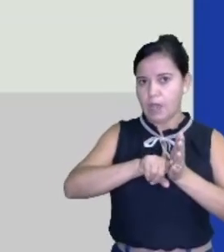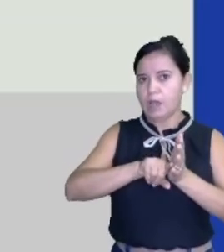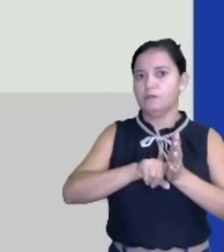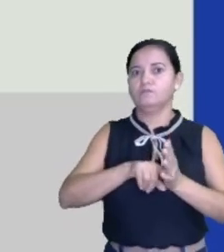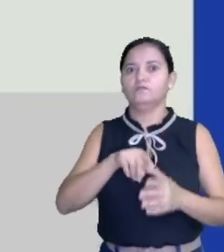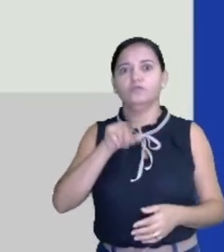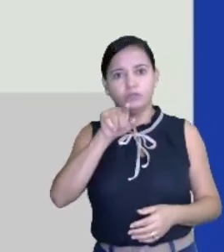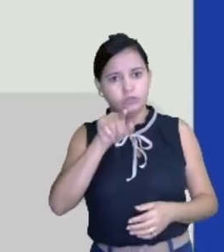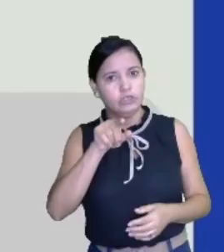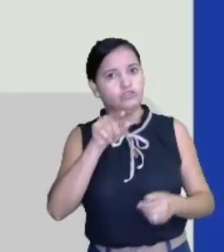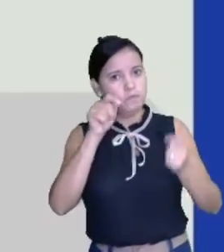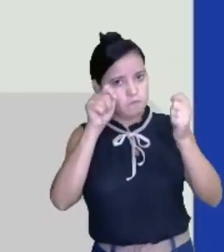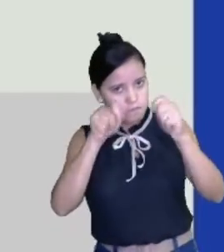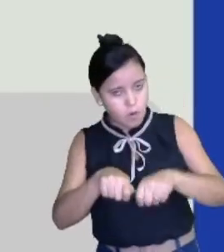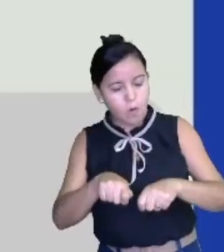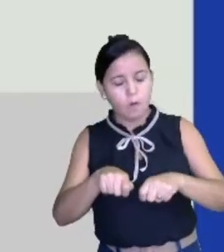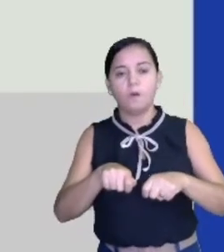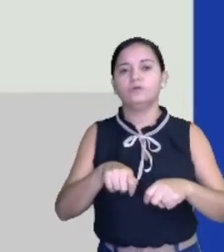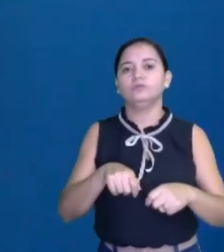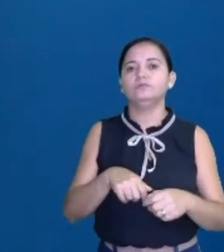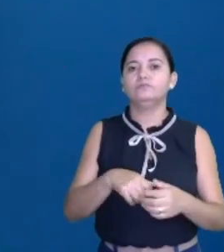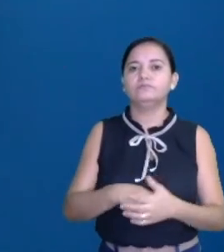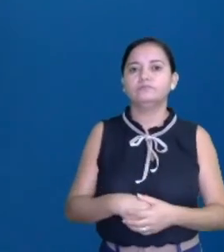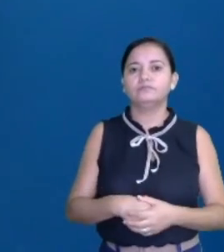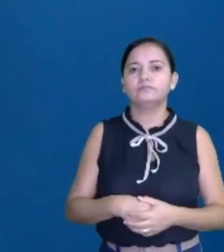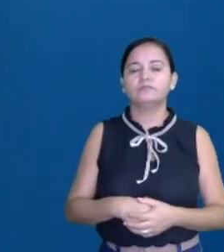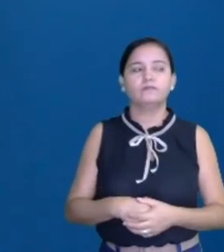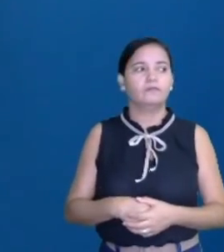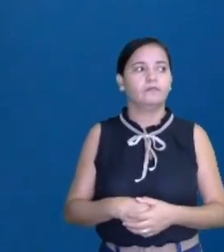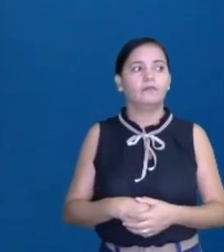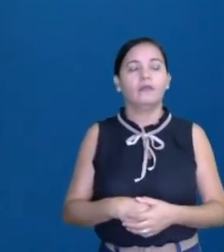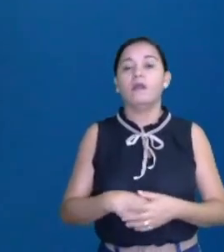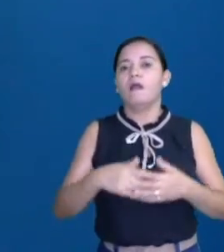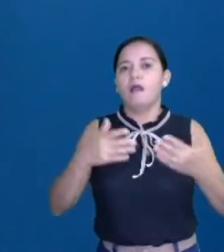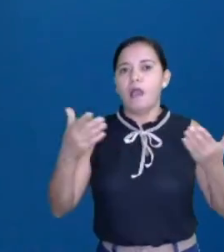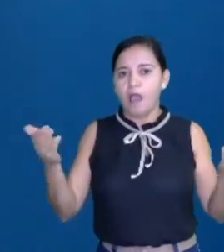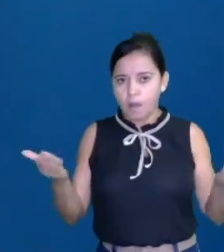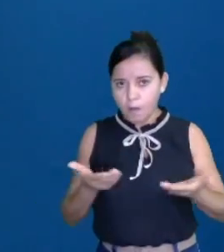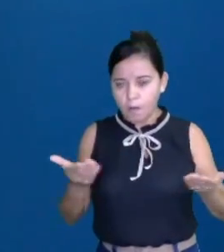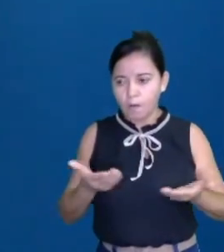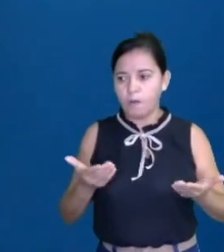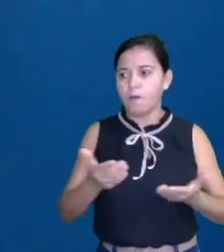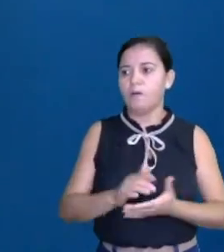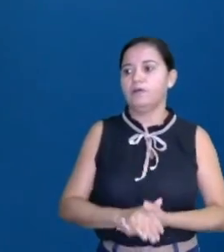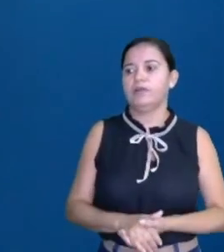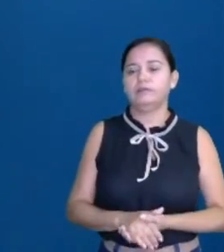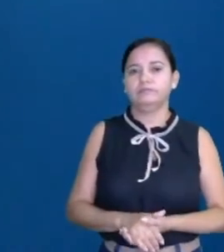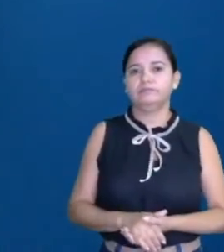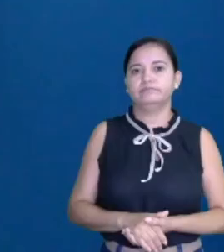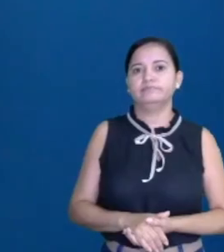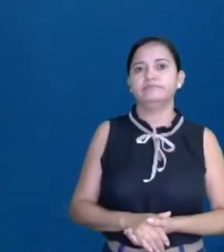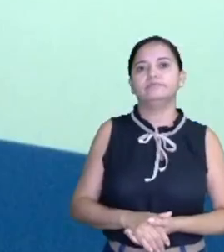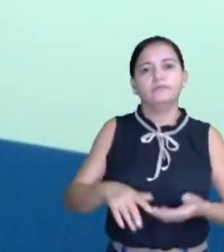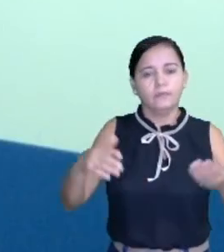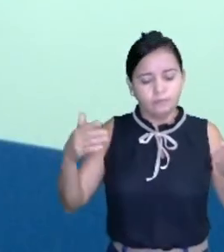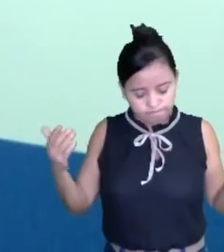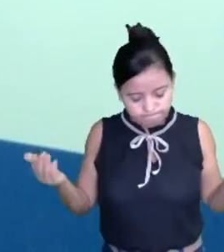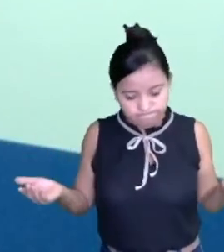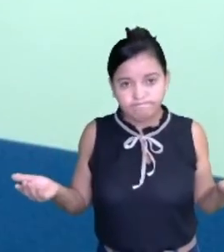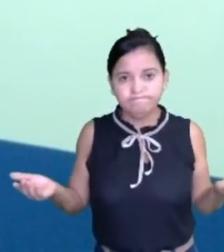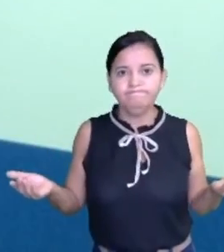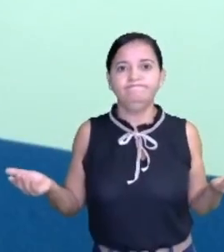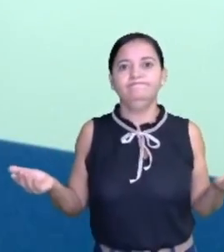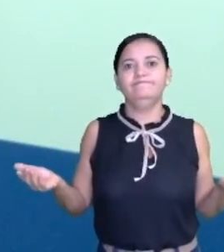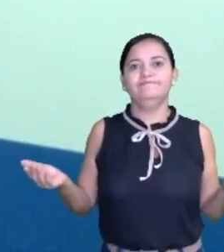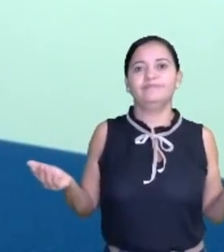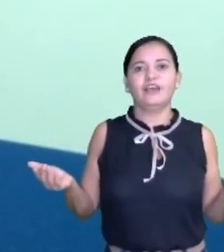nossos alunos visualizarem. Vem aqui para mim, produção, e nos coloca aí o nosso próximo slide. E aí, gente, para a